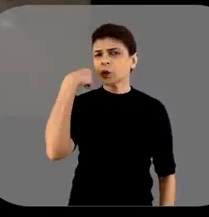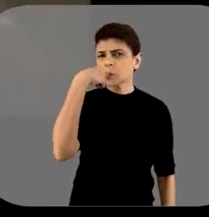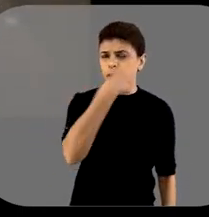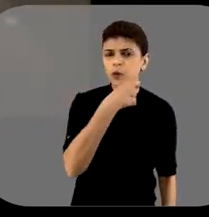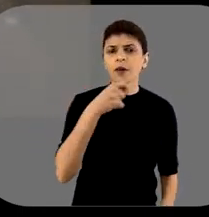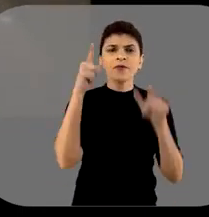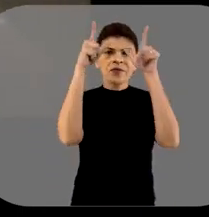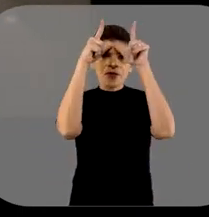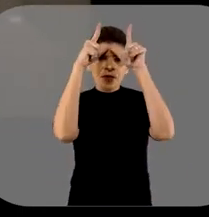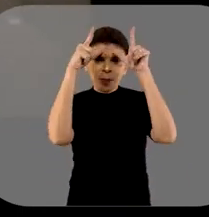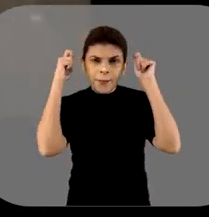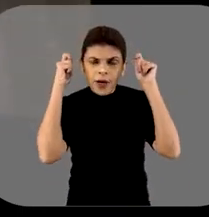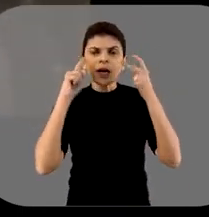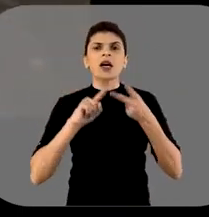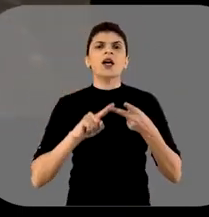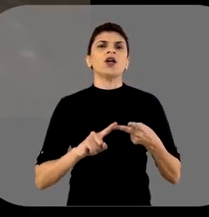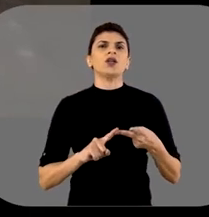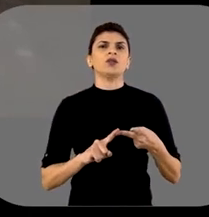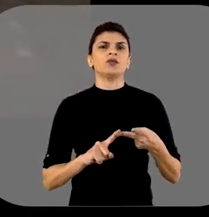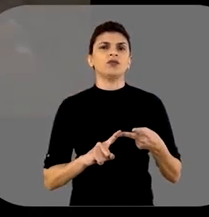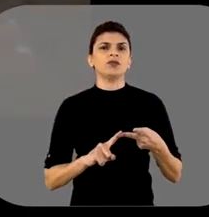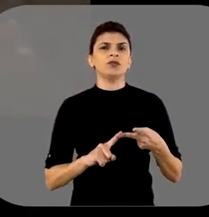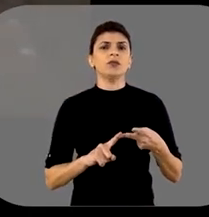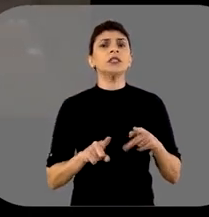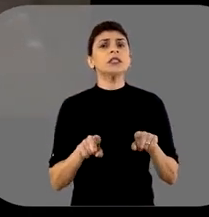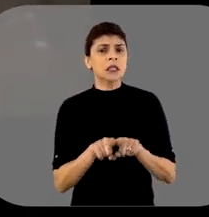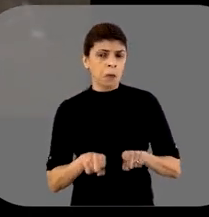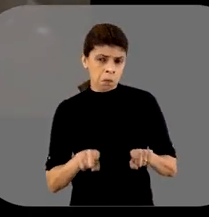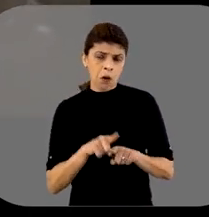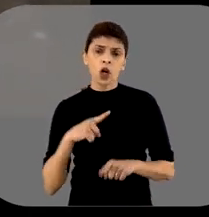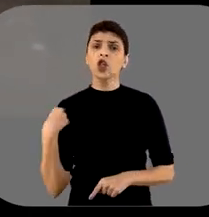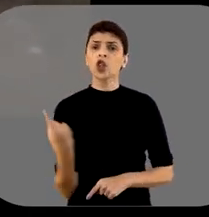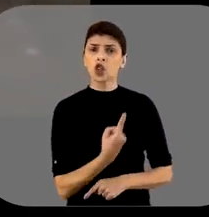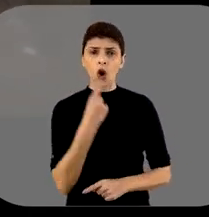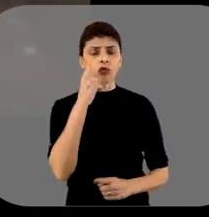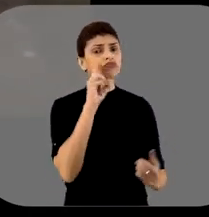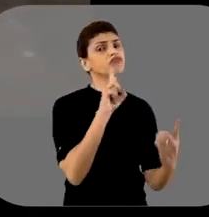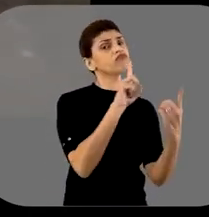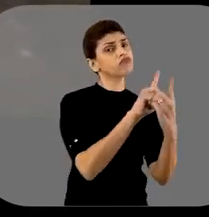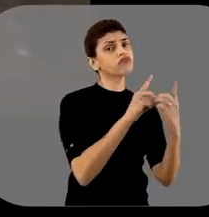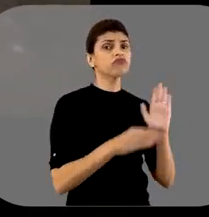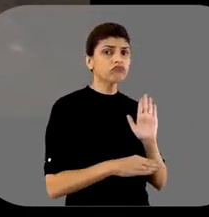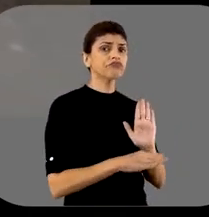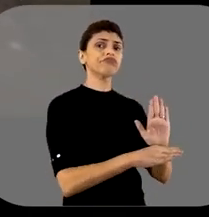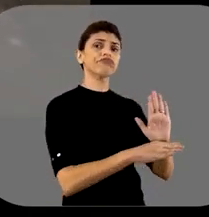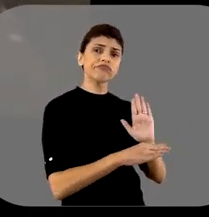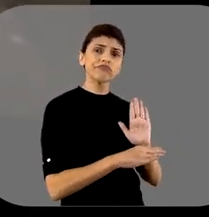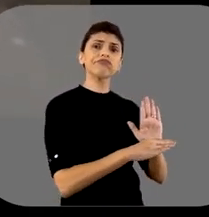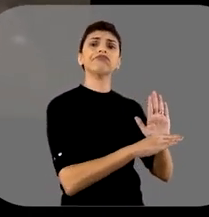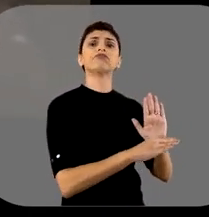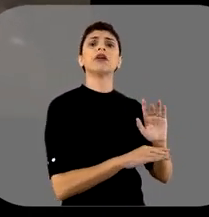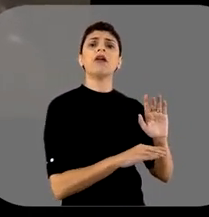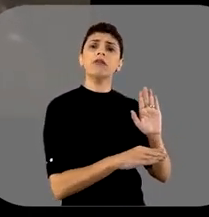odontólogos, enfermeiros e nós prestamos também atendimento